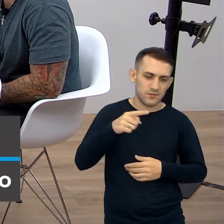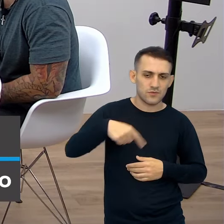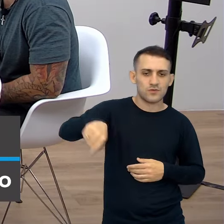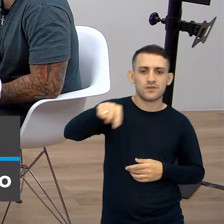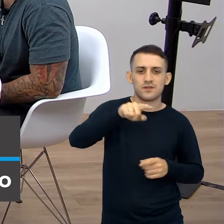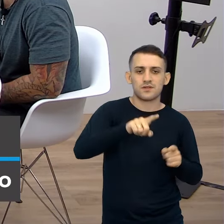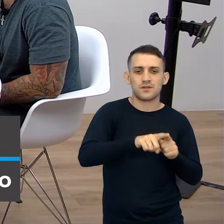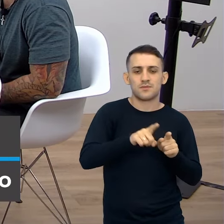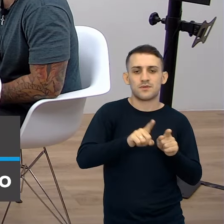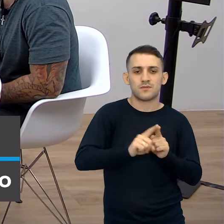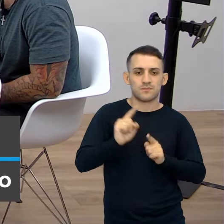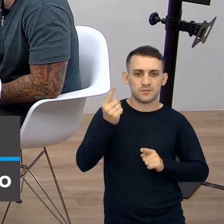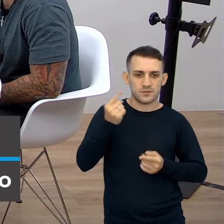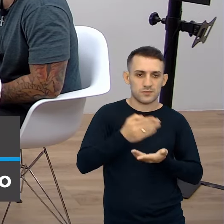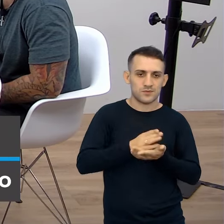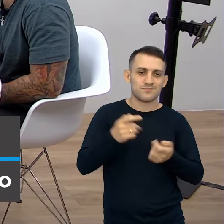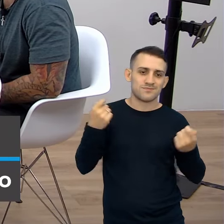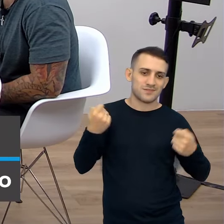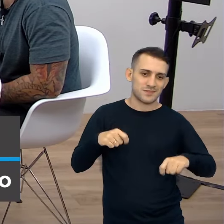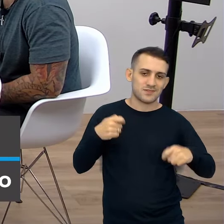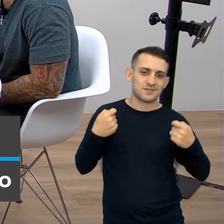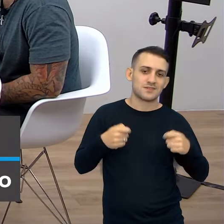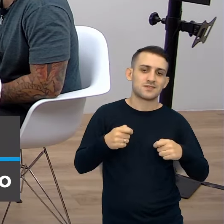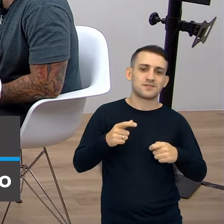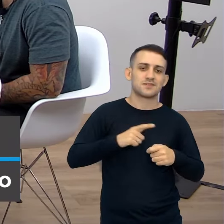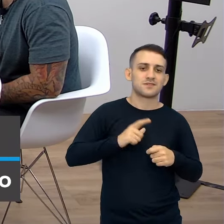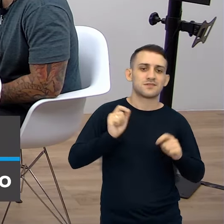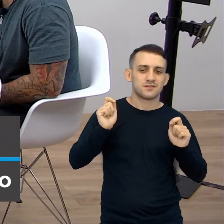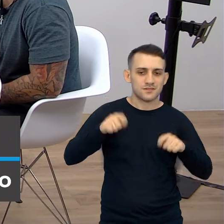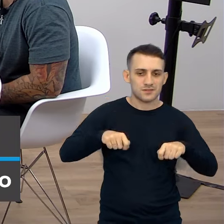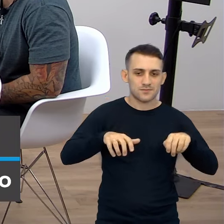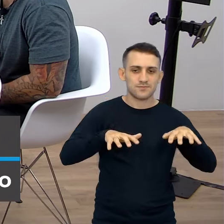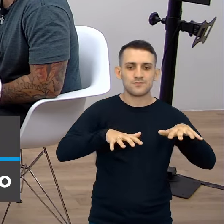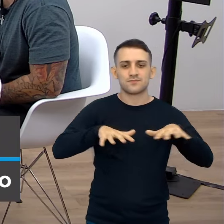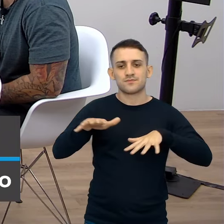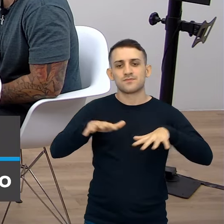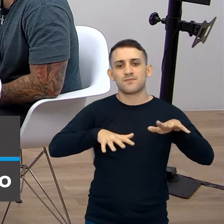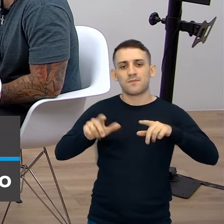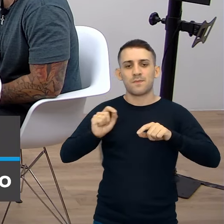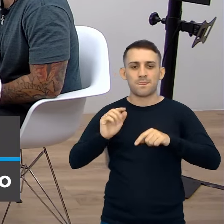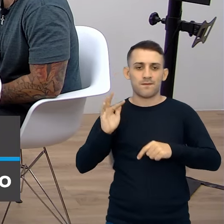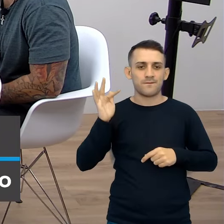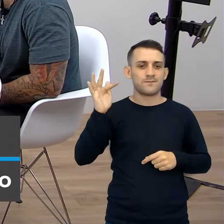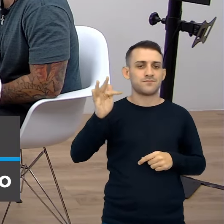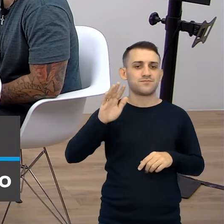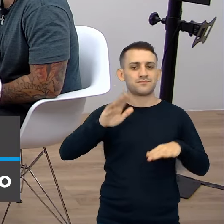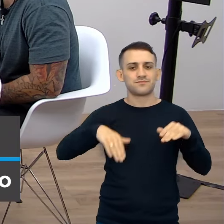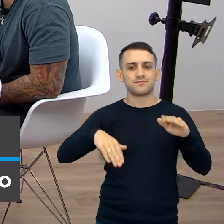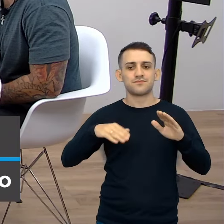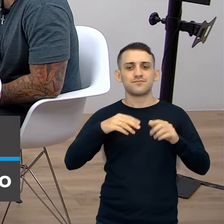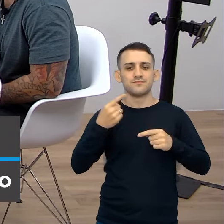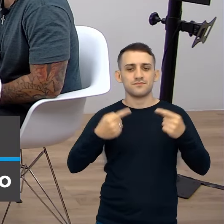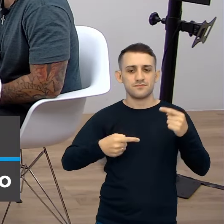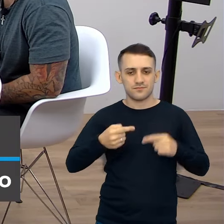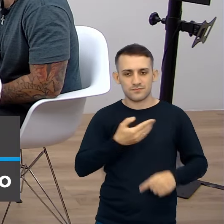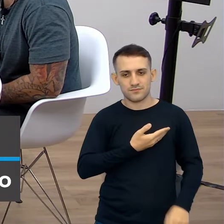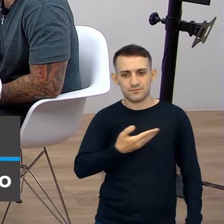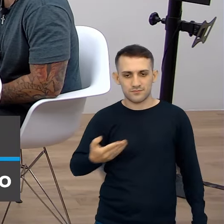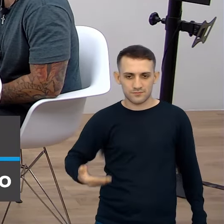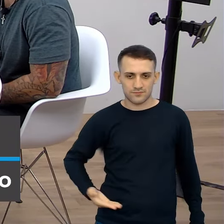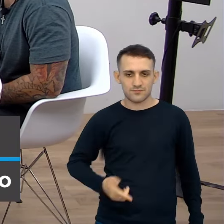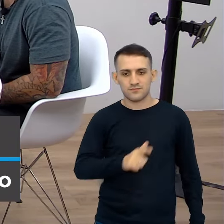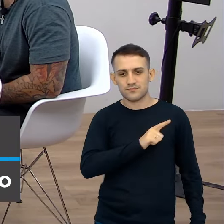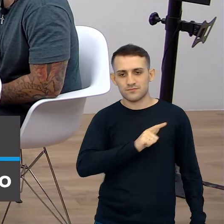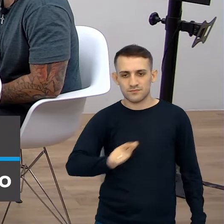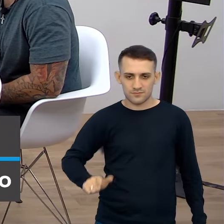aí. Então, esse primeiro passo tem que ser dado para, de alguma forma, mobilizar o futuro, seja pelas políticas públicas, seja pelos governos,